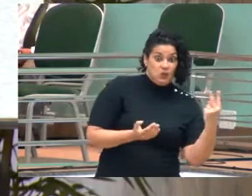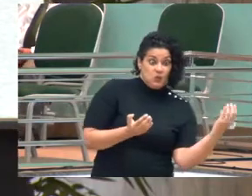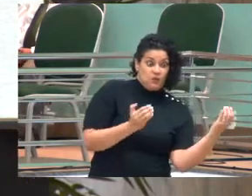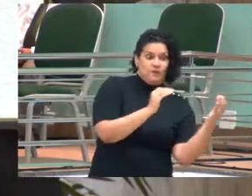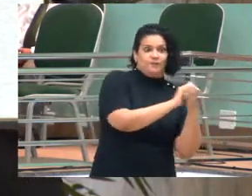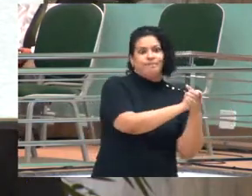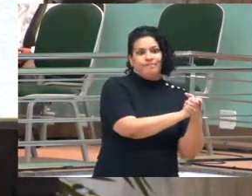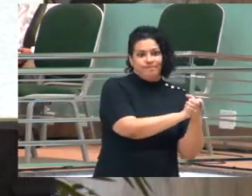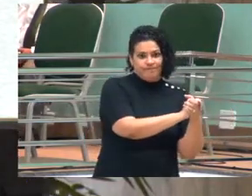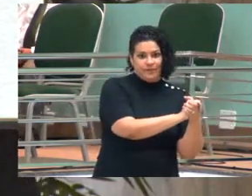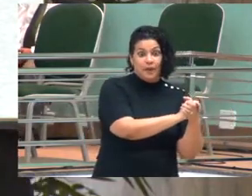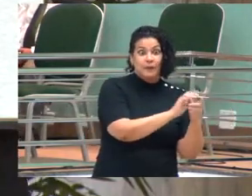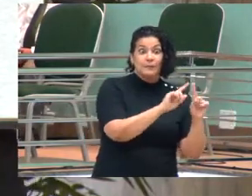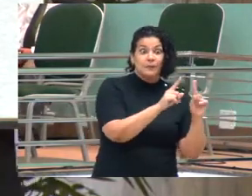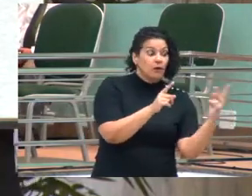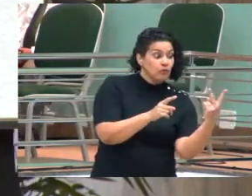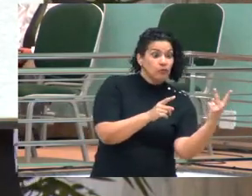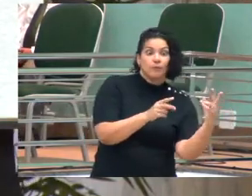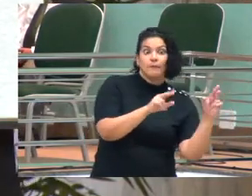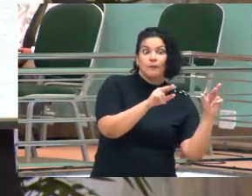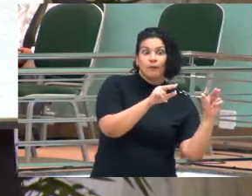cabeça em uma bandeja.